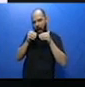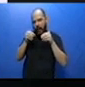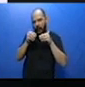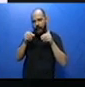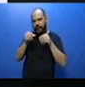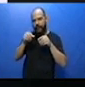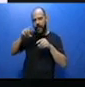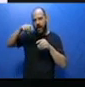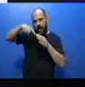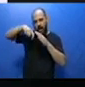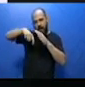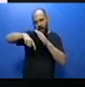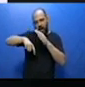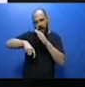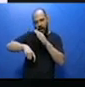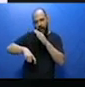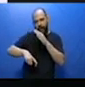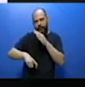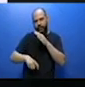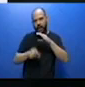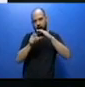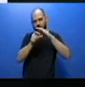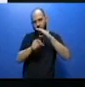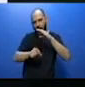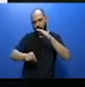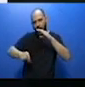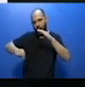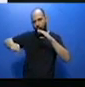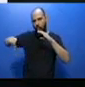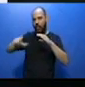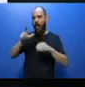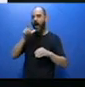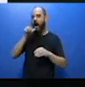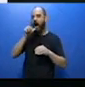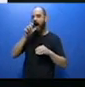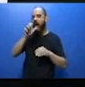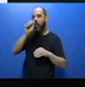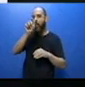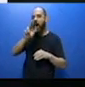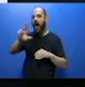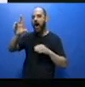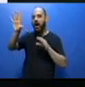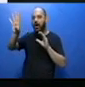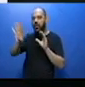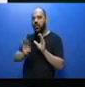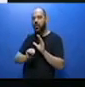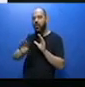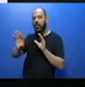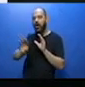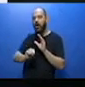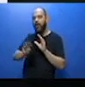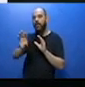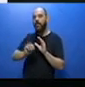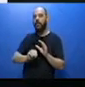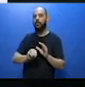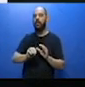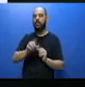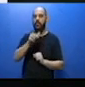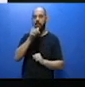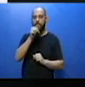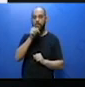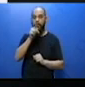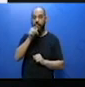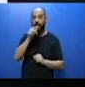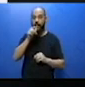túneis, facilitando a entrada de ar e de água no solo. A água deixa o solo